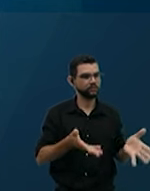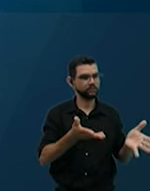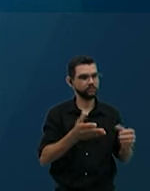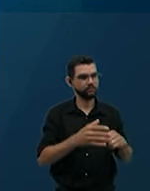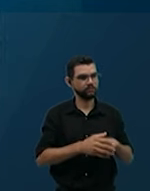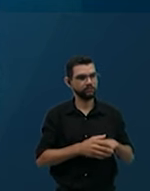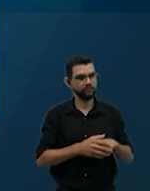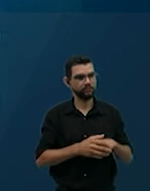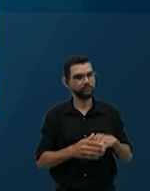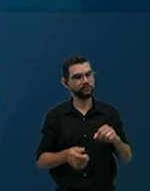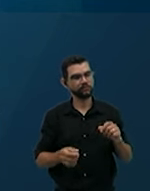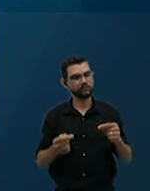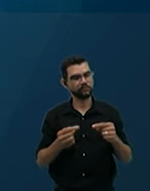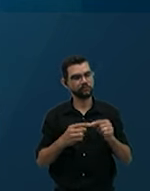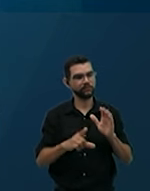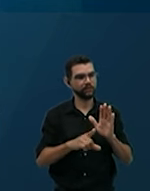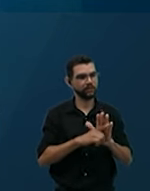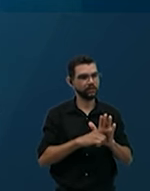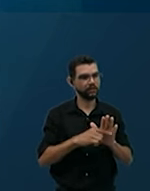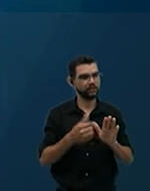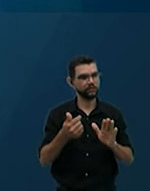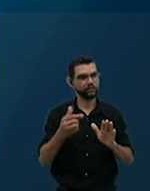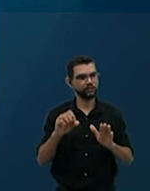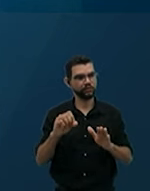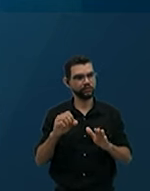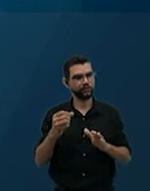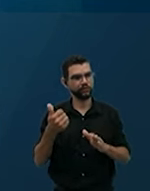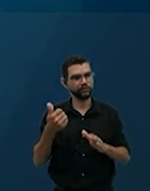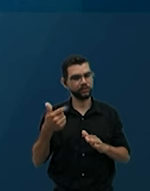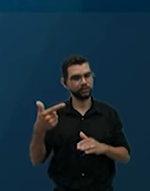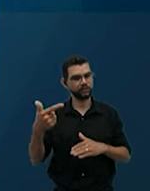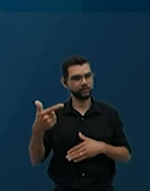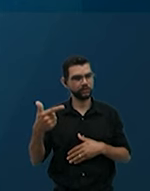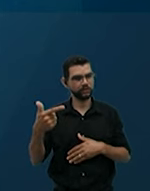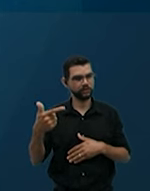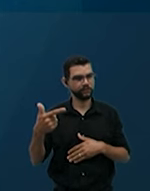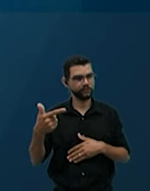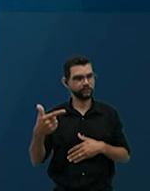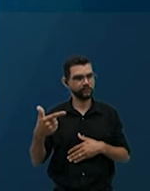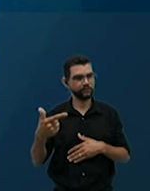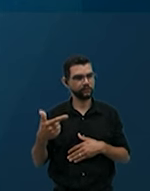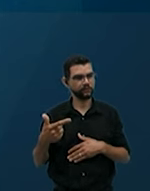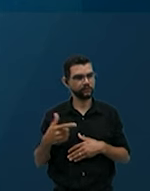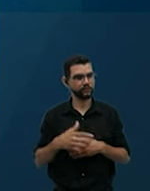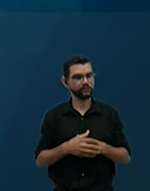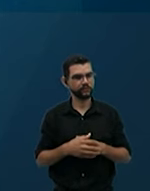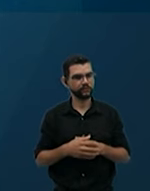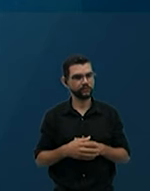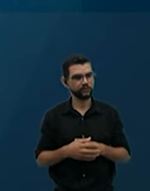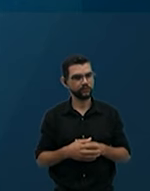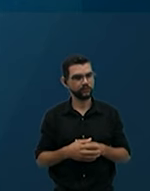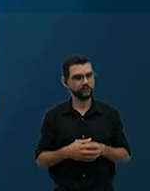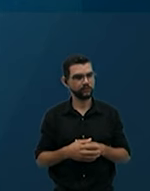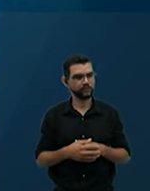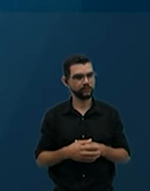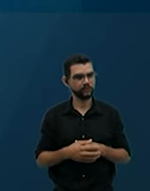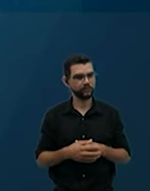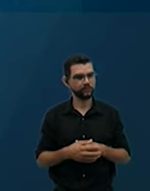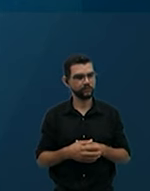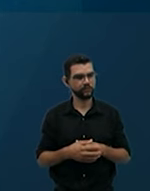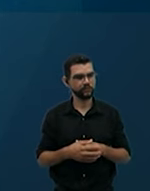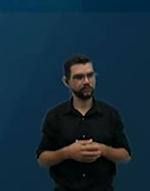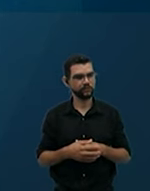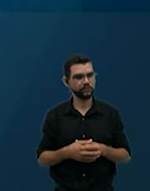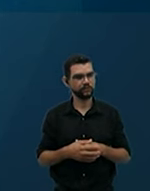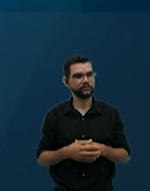10.559/2002. E aí, eu não vou ler agora, mas eu faço a contextualização, a delimitação do tema,